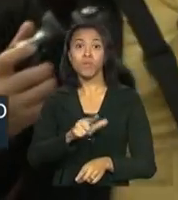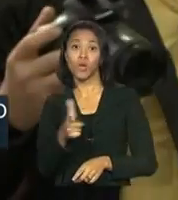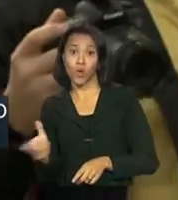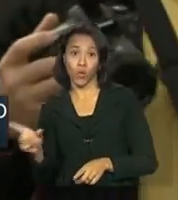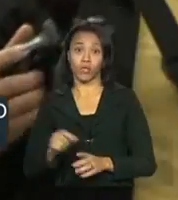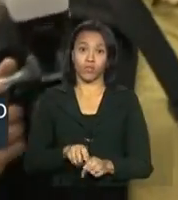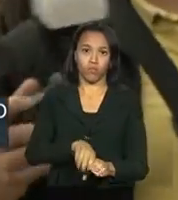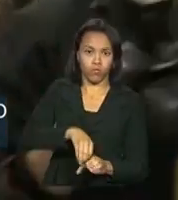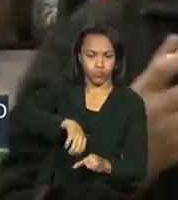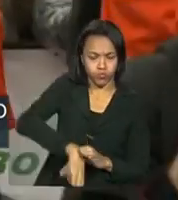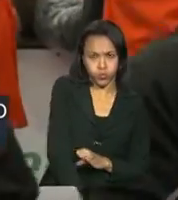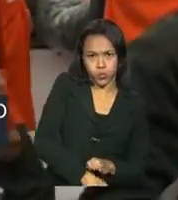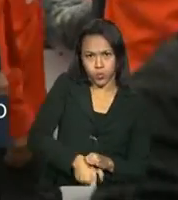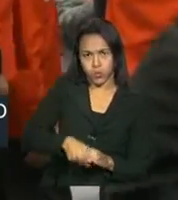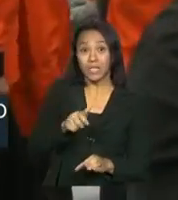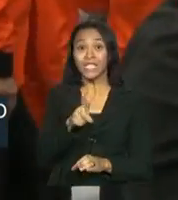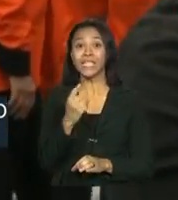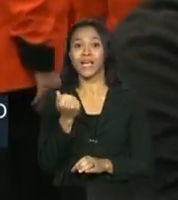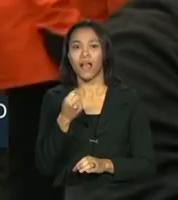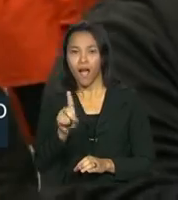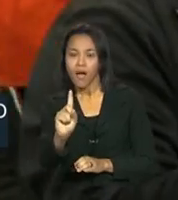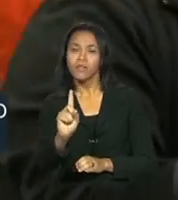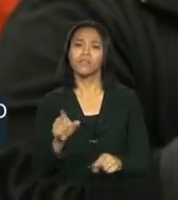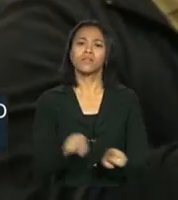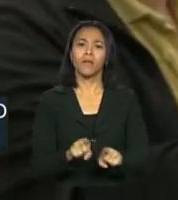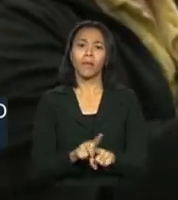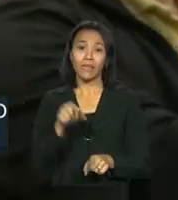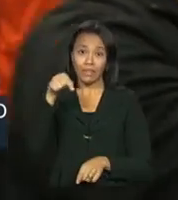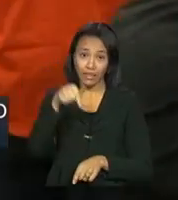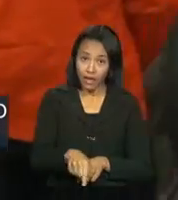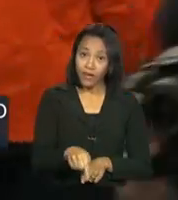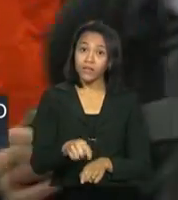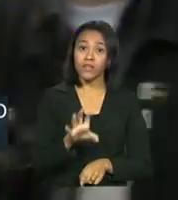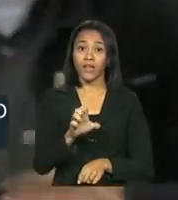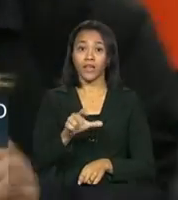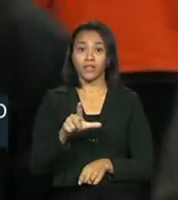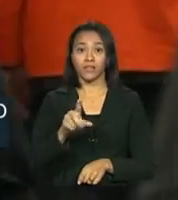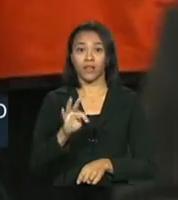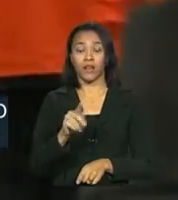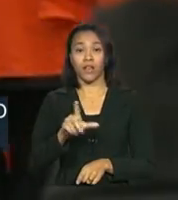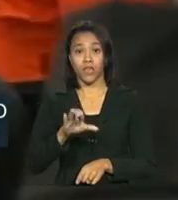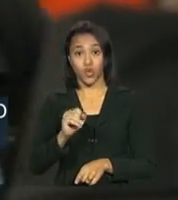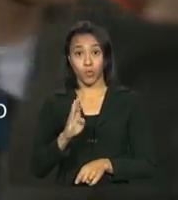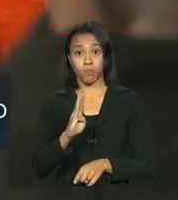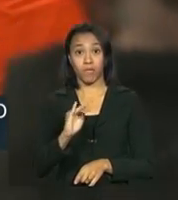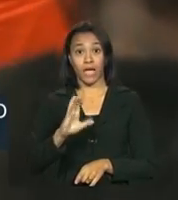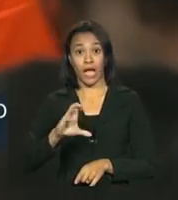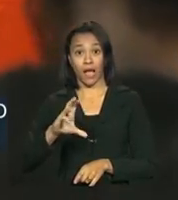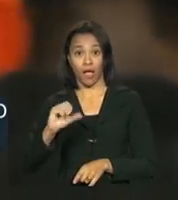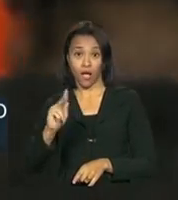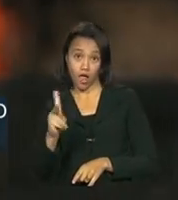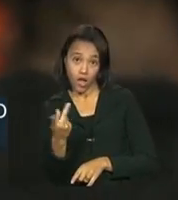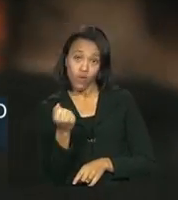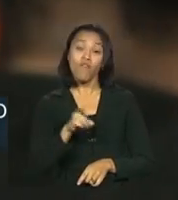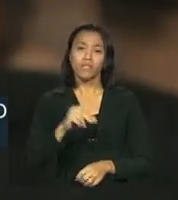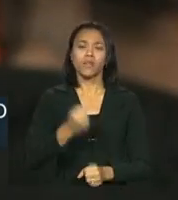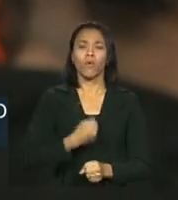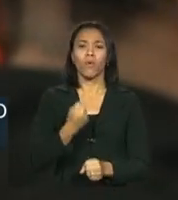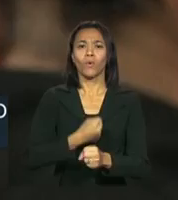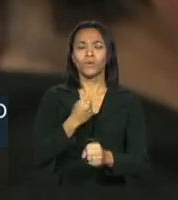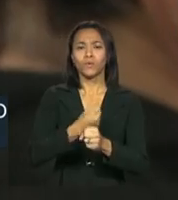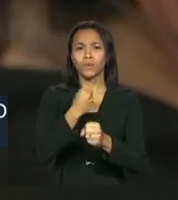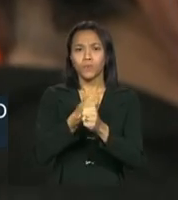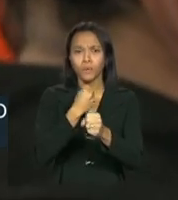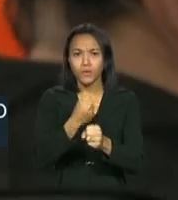de gás por dia. E também neste estaleiro, Honório Bicalho, serão realizadas ainda a construção,